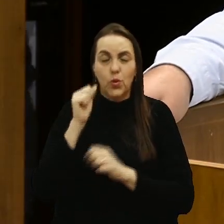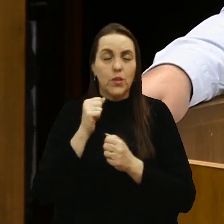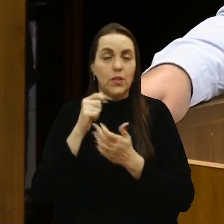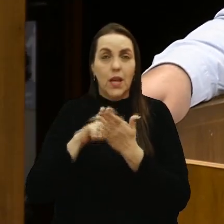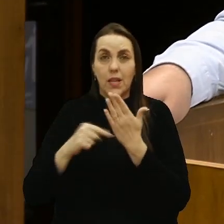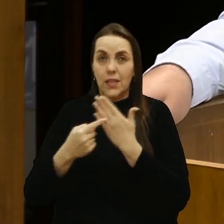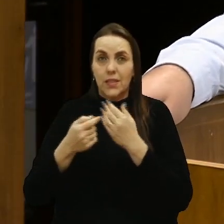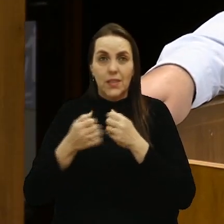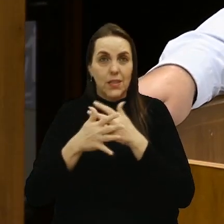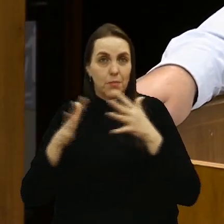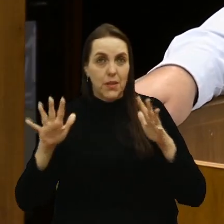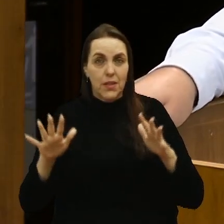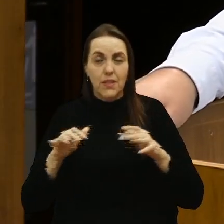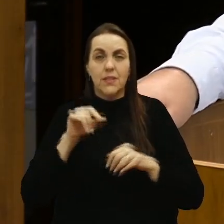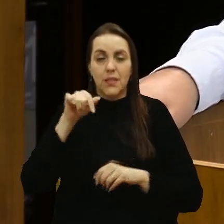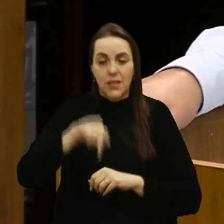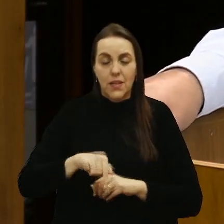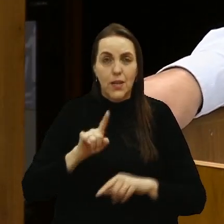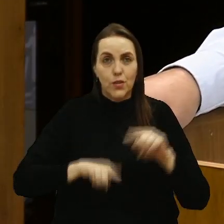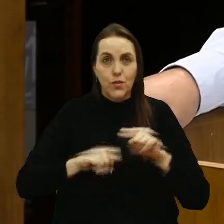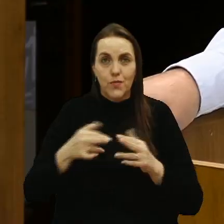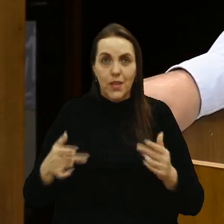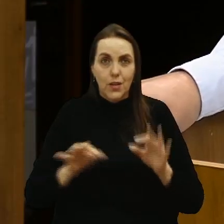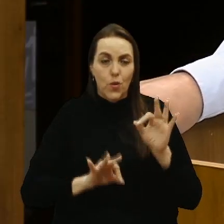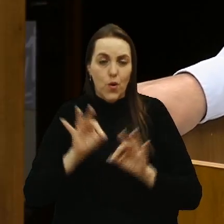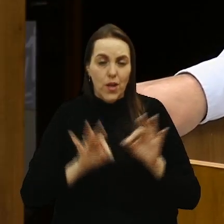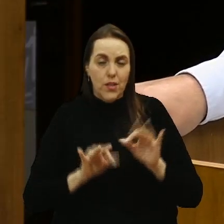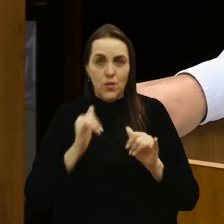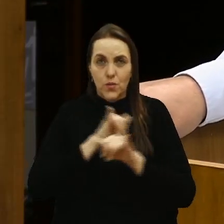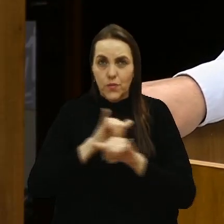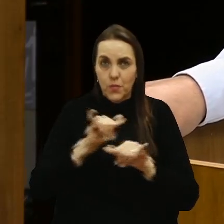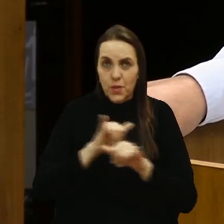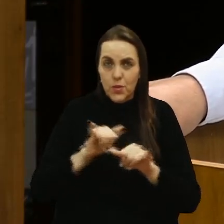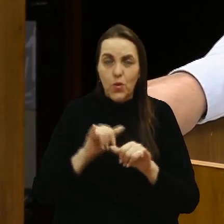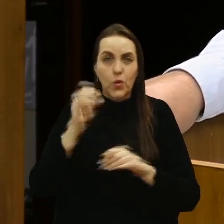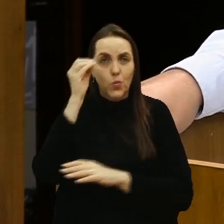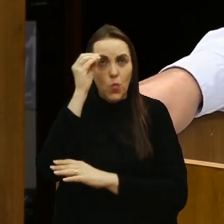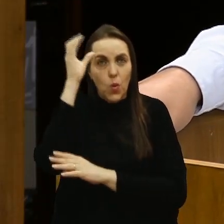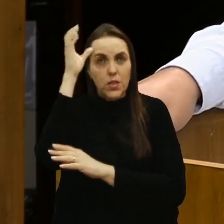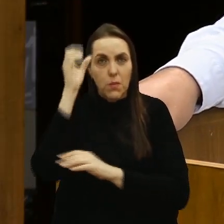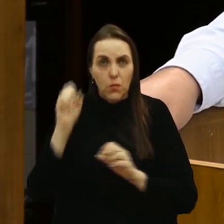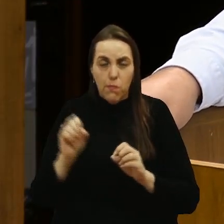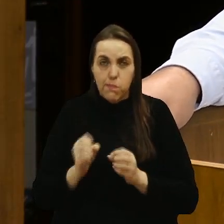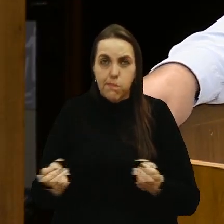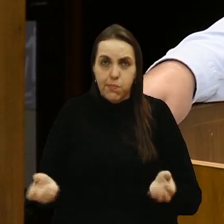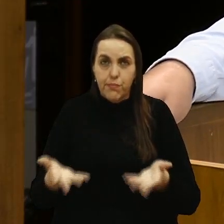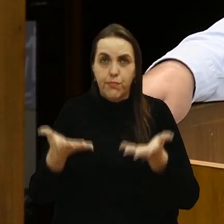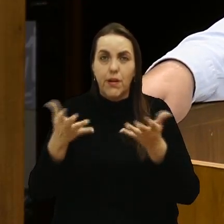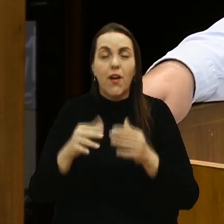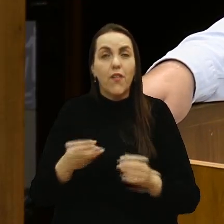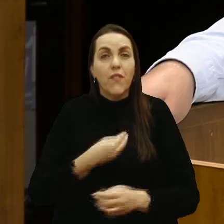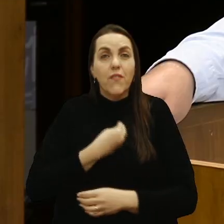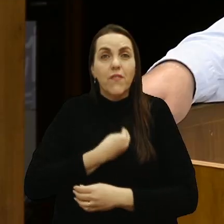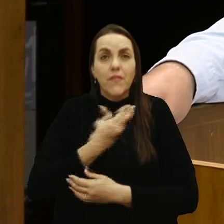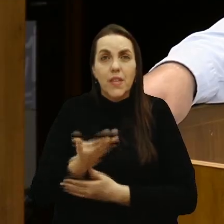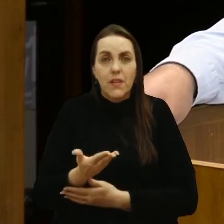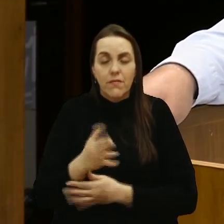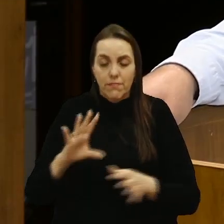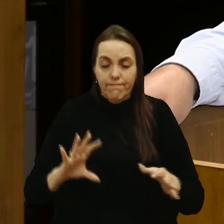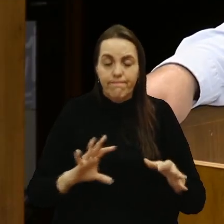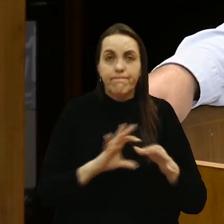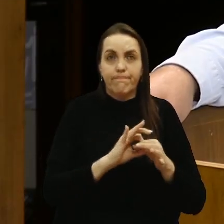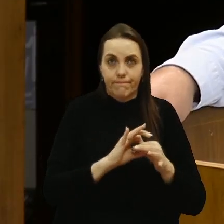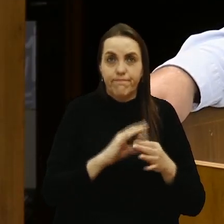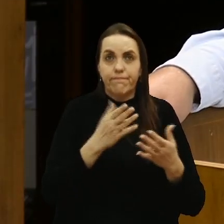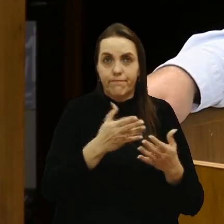Casa, organizam as informações, produzem conhecimento e mantêm viva a ligação entre o parlamento